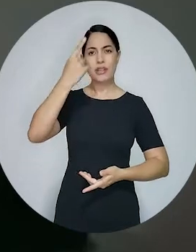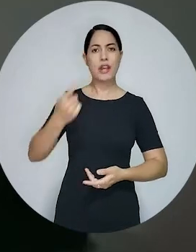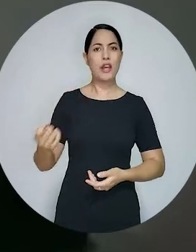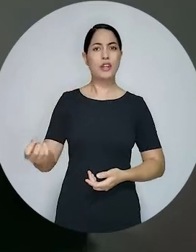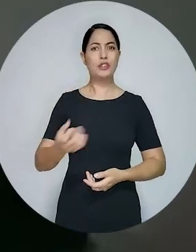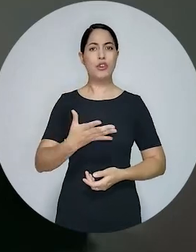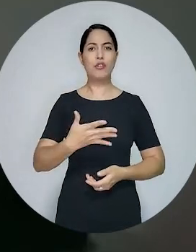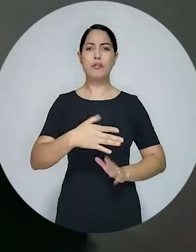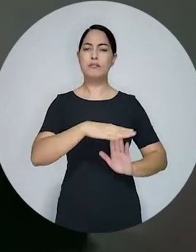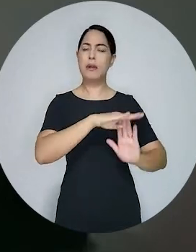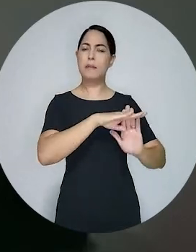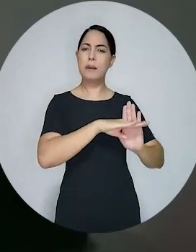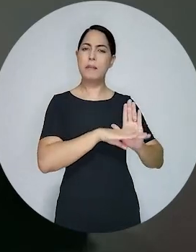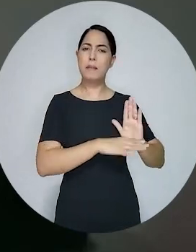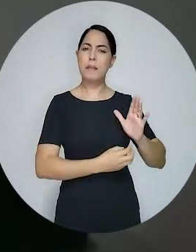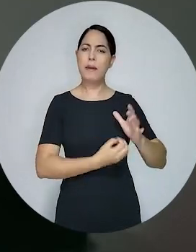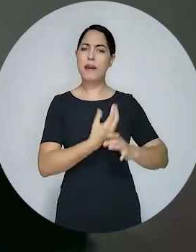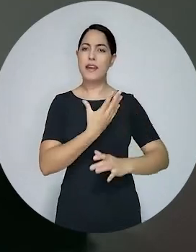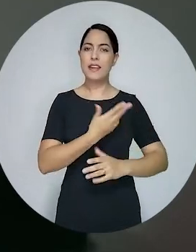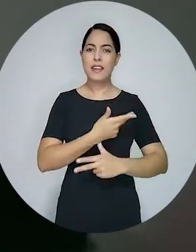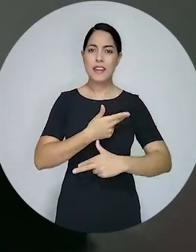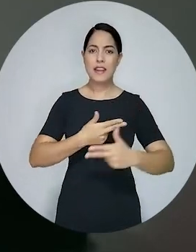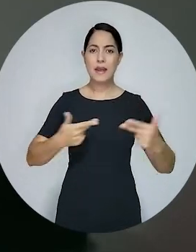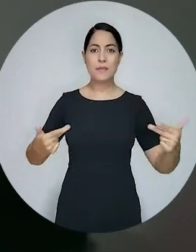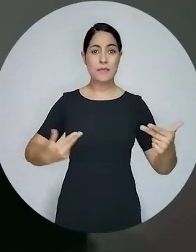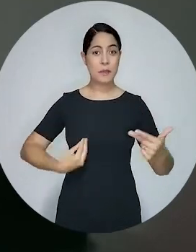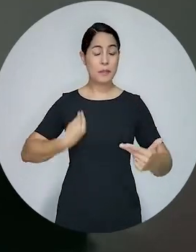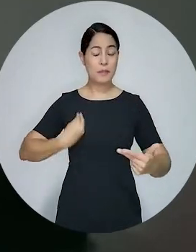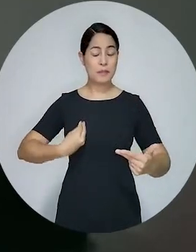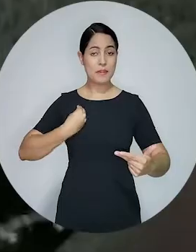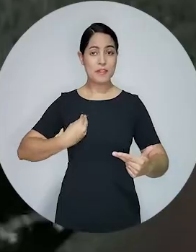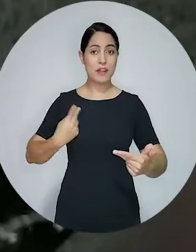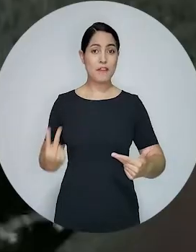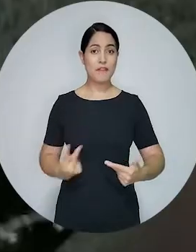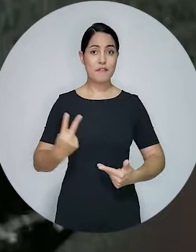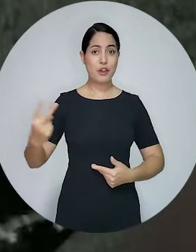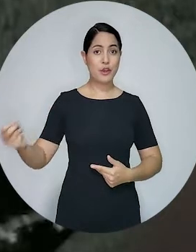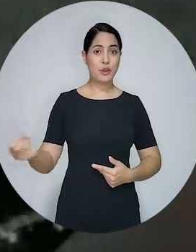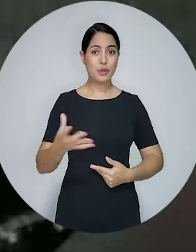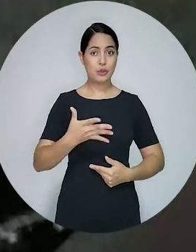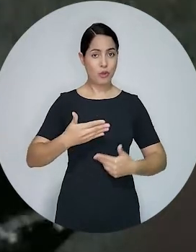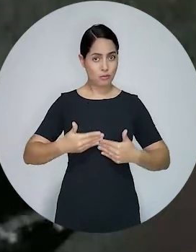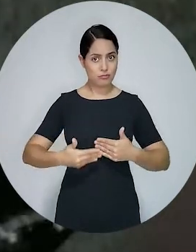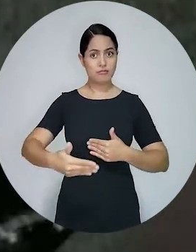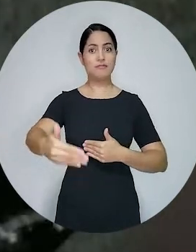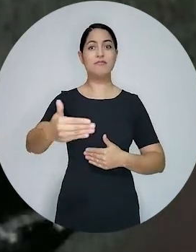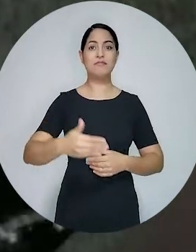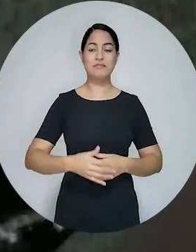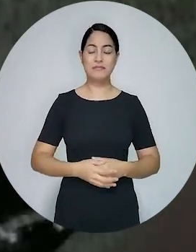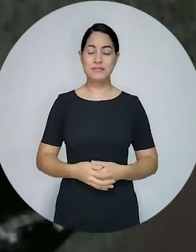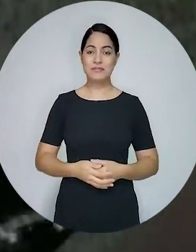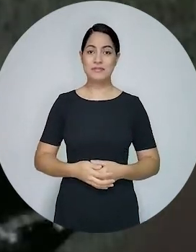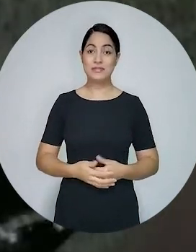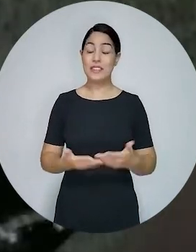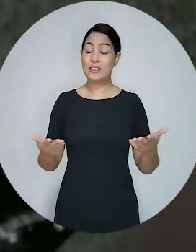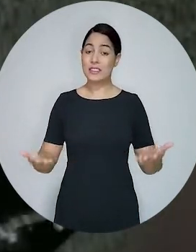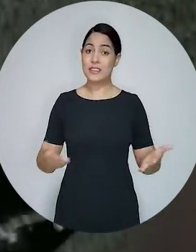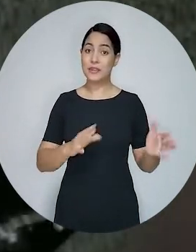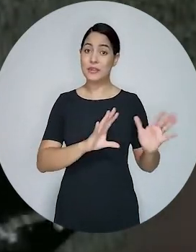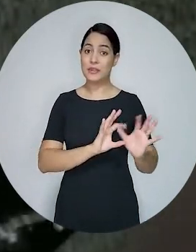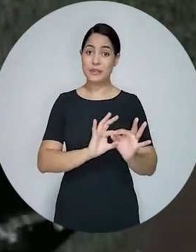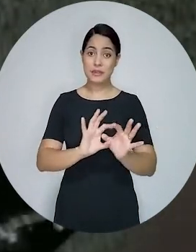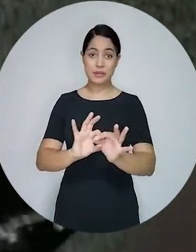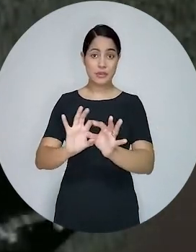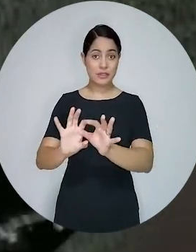criar coisas novas, vendo no presente sempre a oportunidade de instaurar novos valores. Assim, ao promover